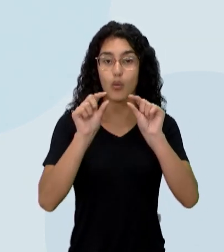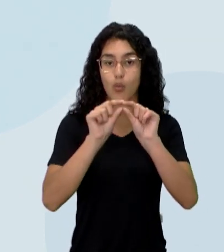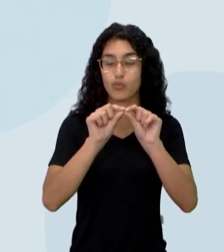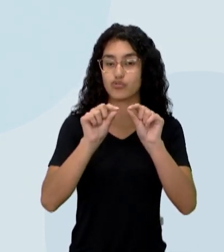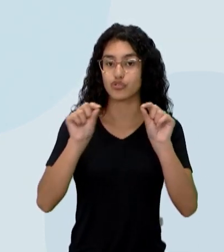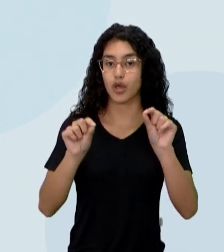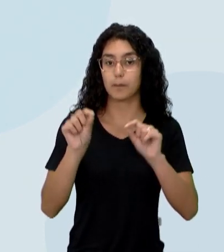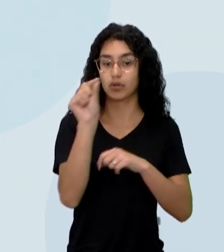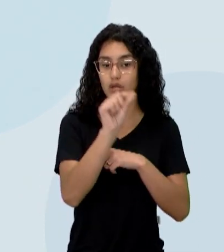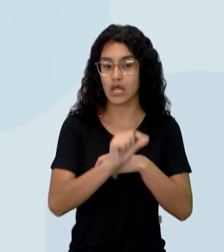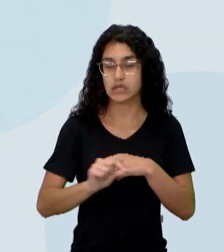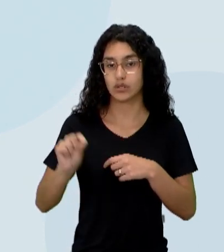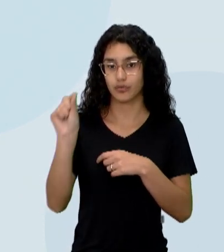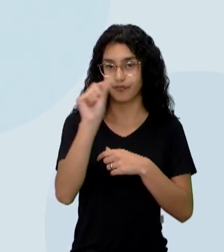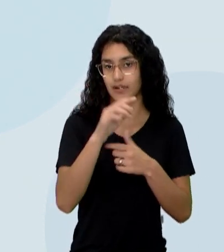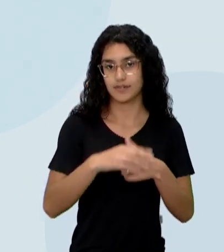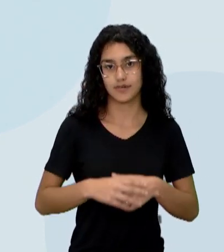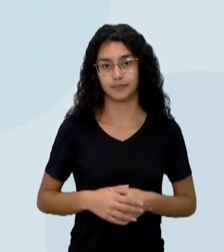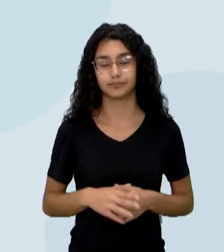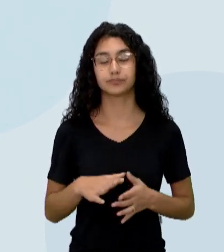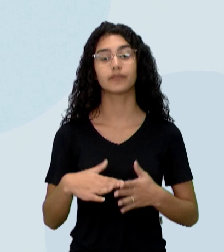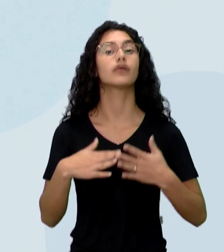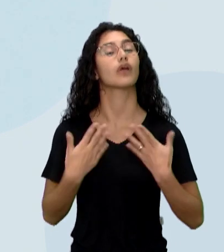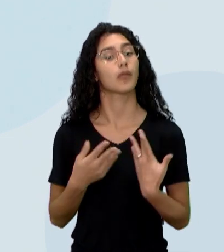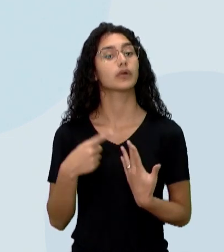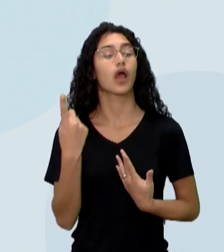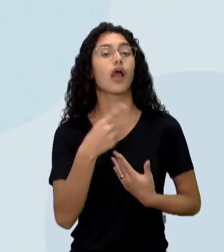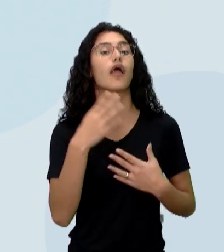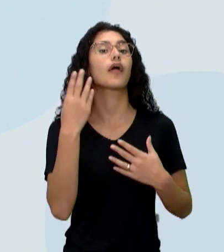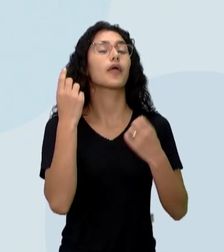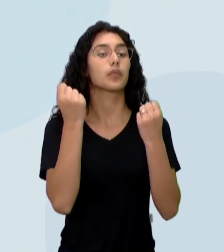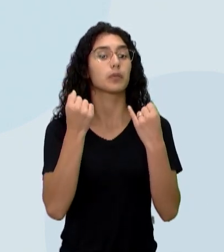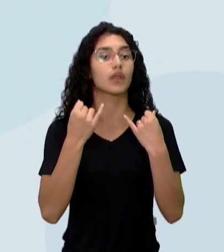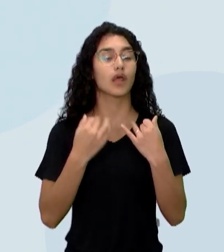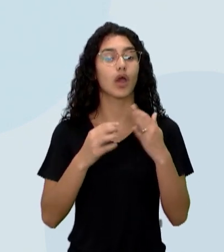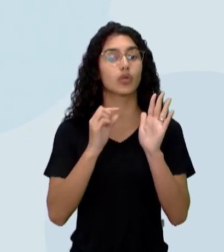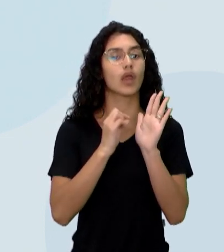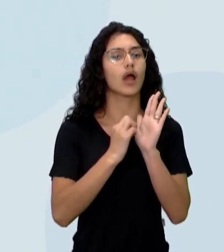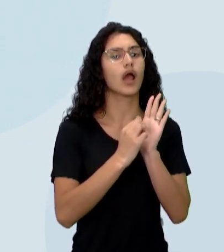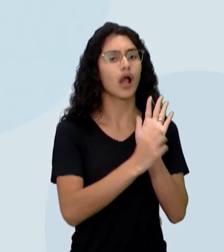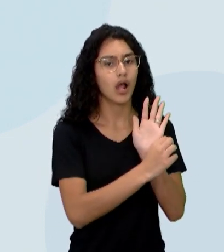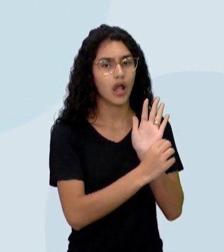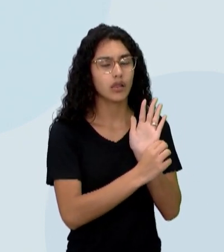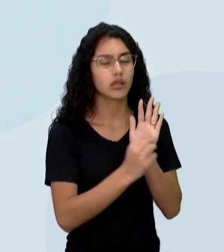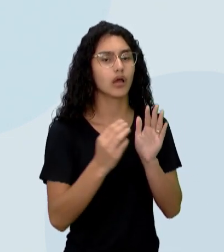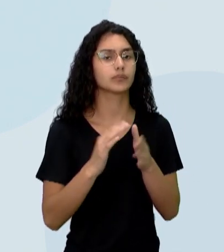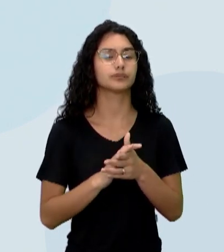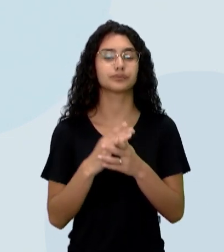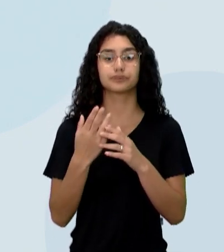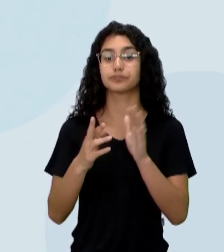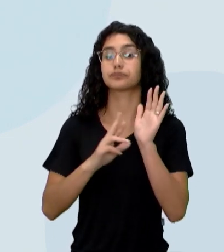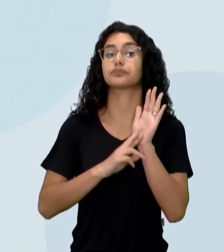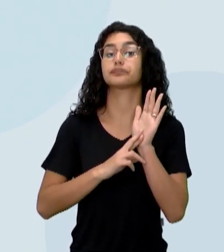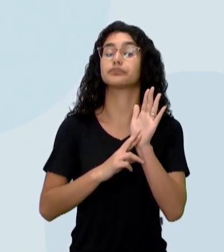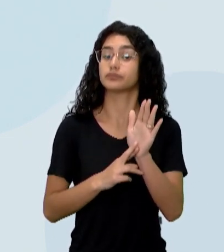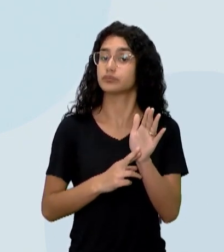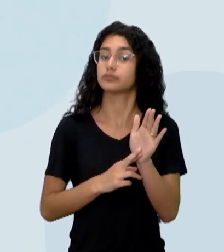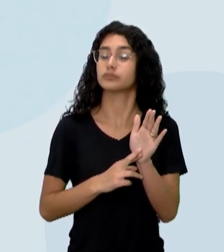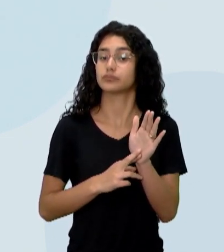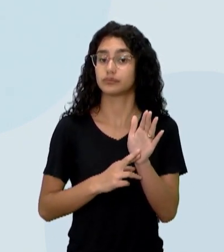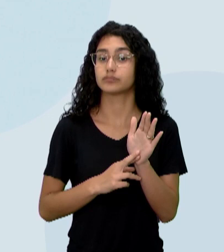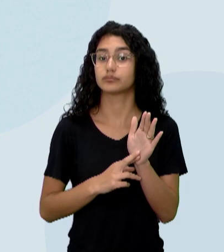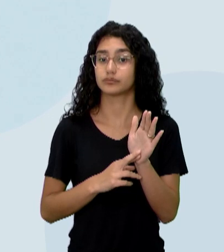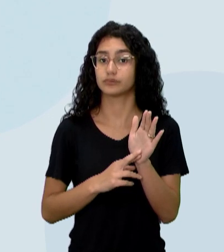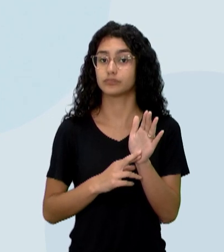dessa circunferência. Bom, como nós estamos falando de segmento de reta, né? A gente tem que representar segmentos